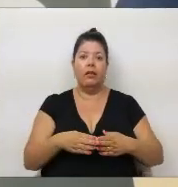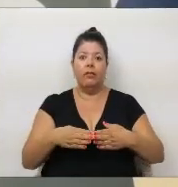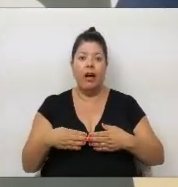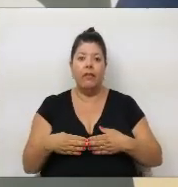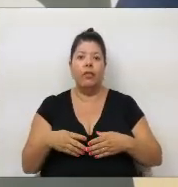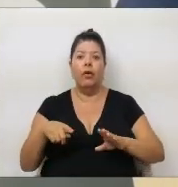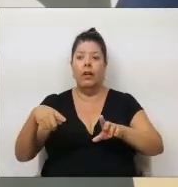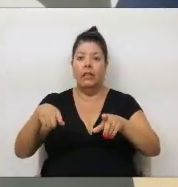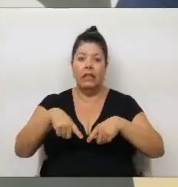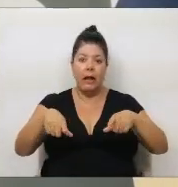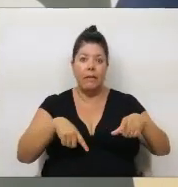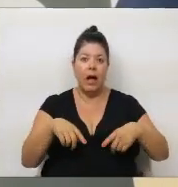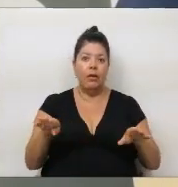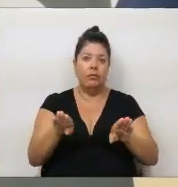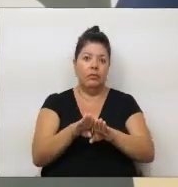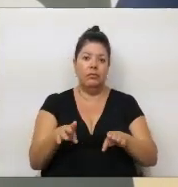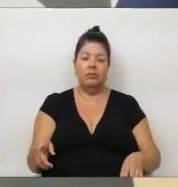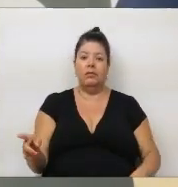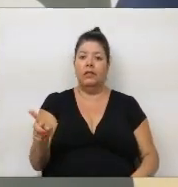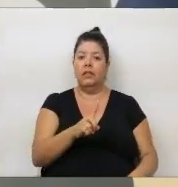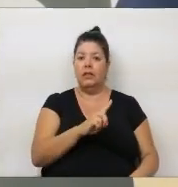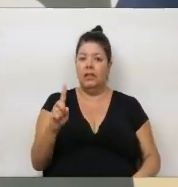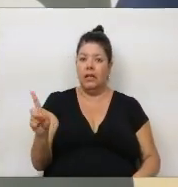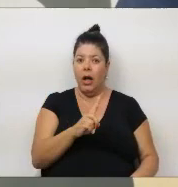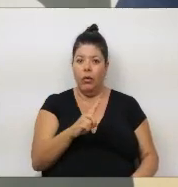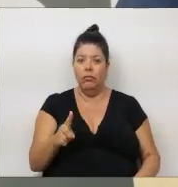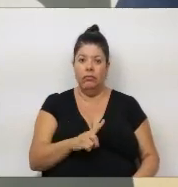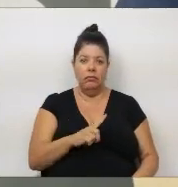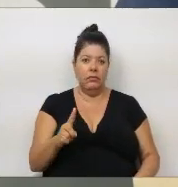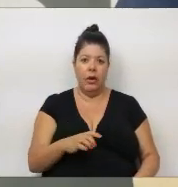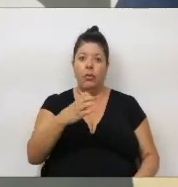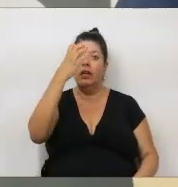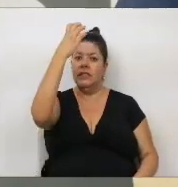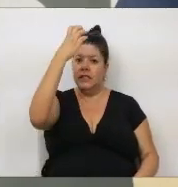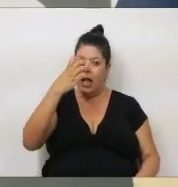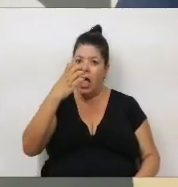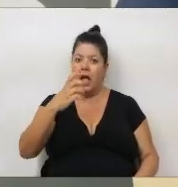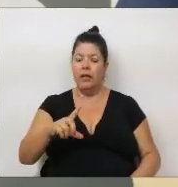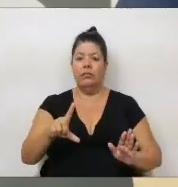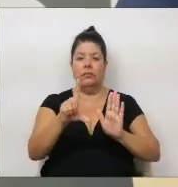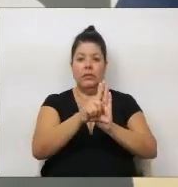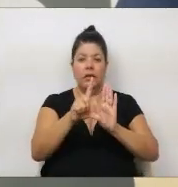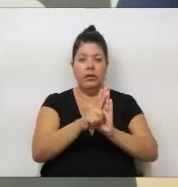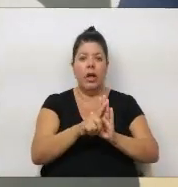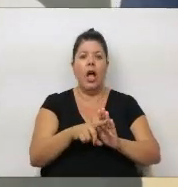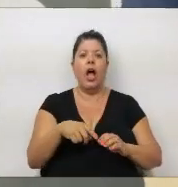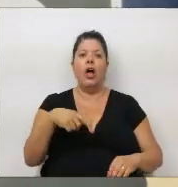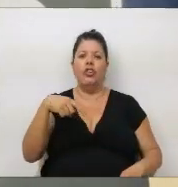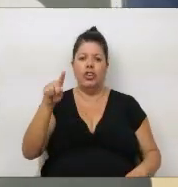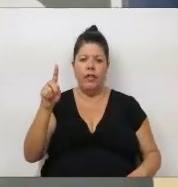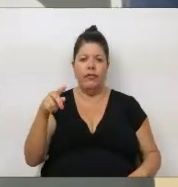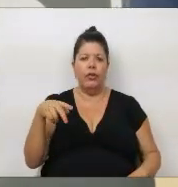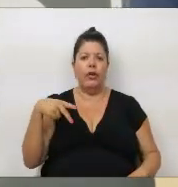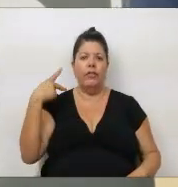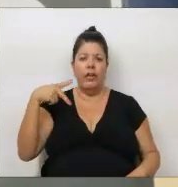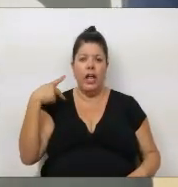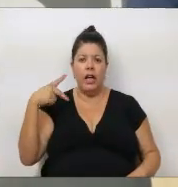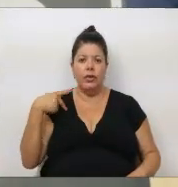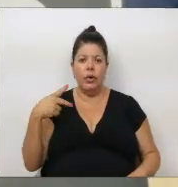a governabilidade, um papel muito sério que tem o Legislativo. Eu fui vereadora por 4 mandatos.